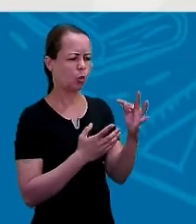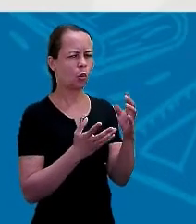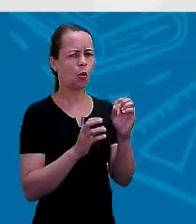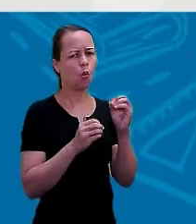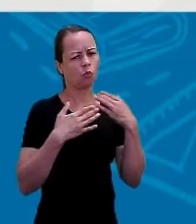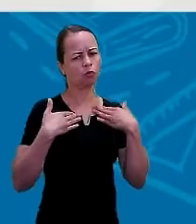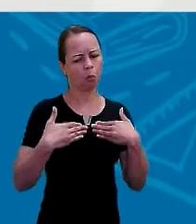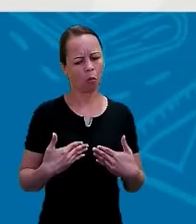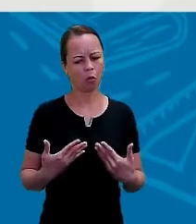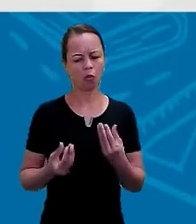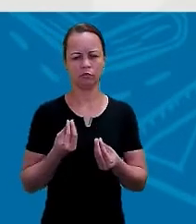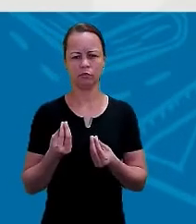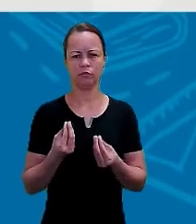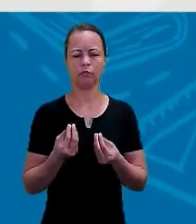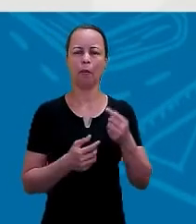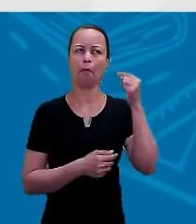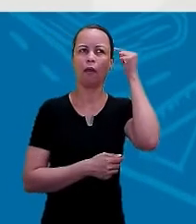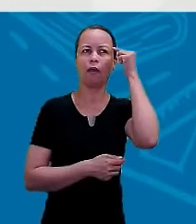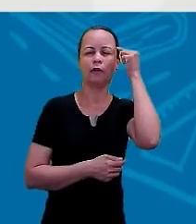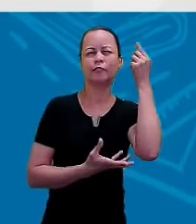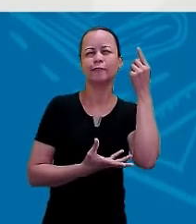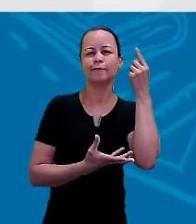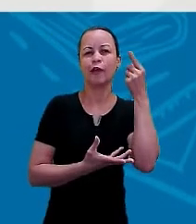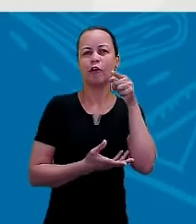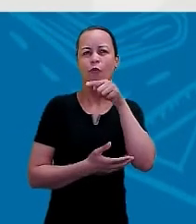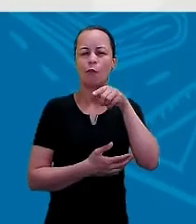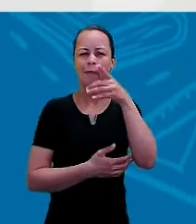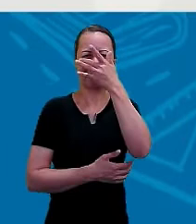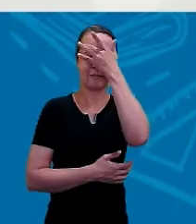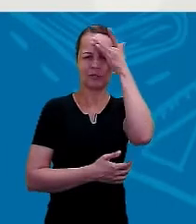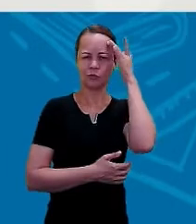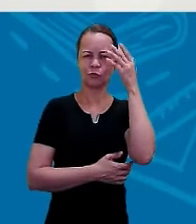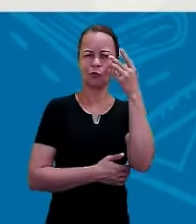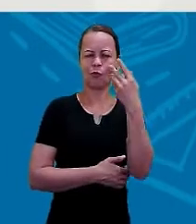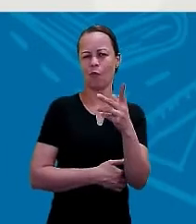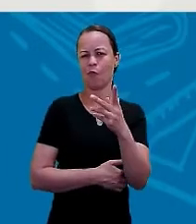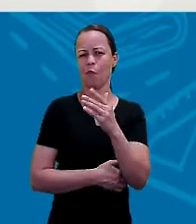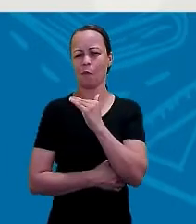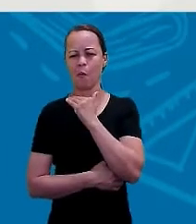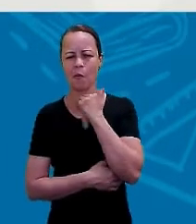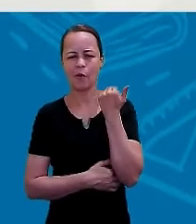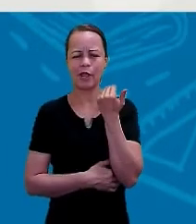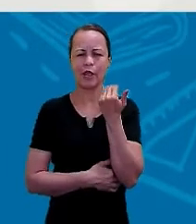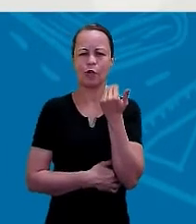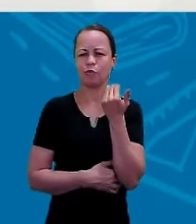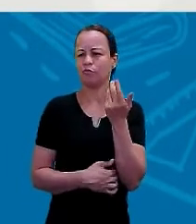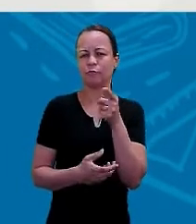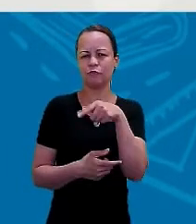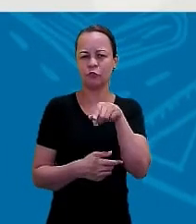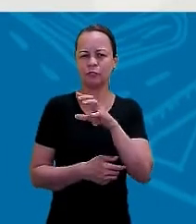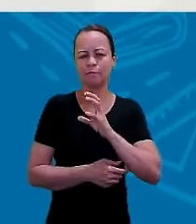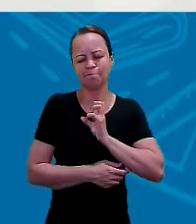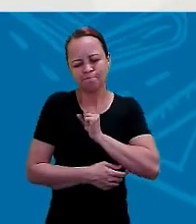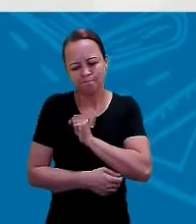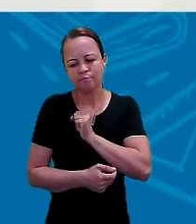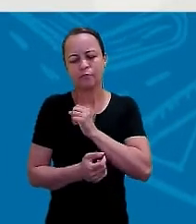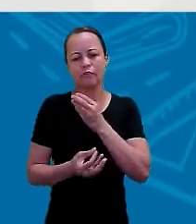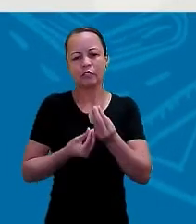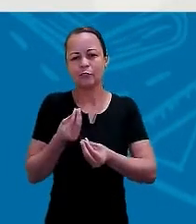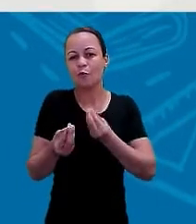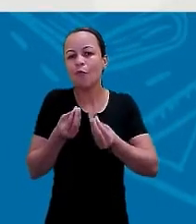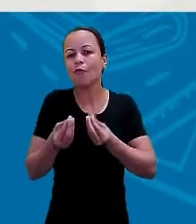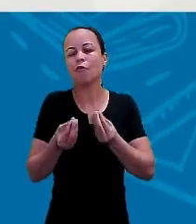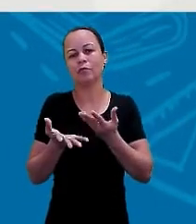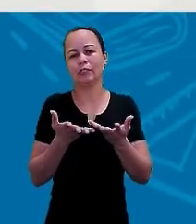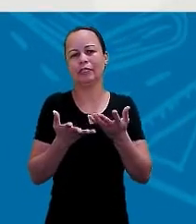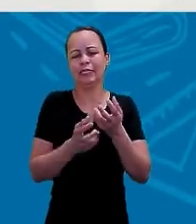você ama. Imagina que você foi colocado em xeque, você em um ambiente público, que você ficou